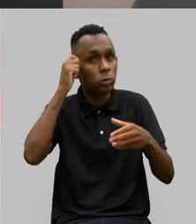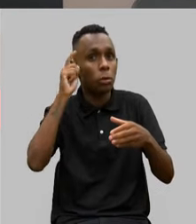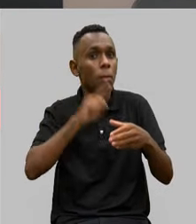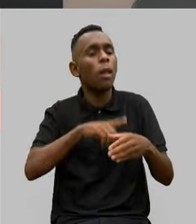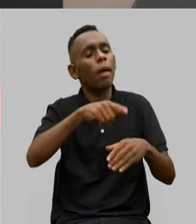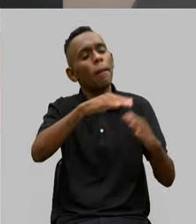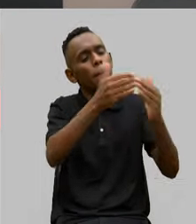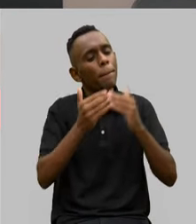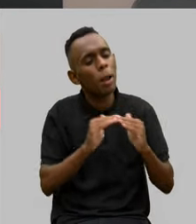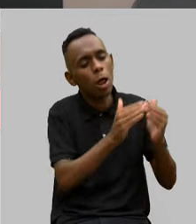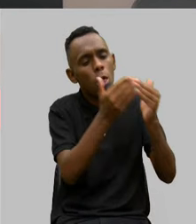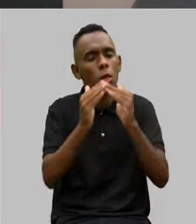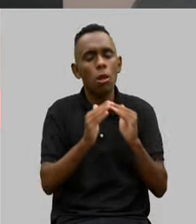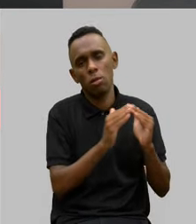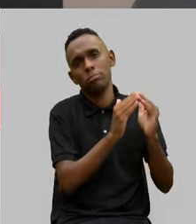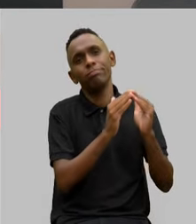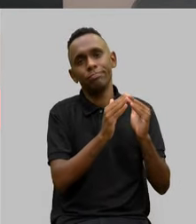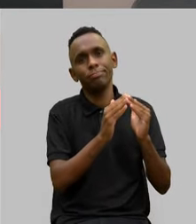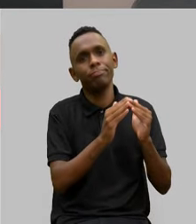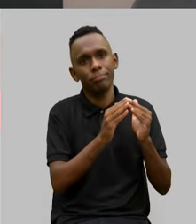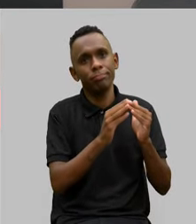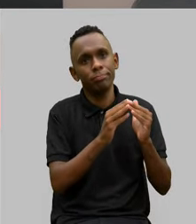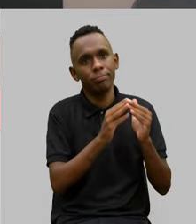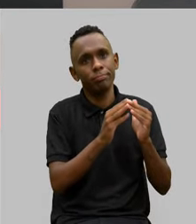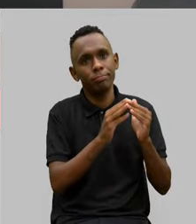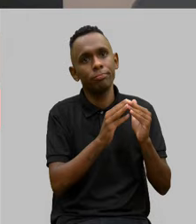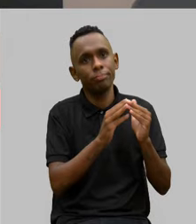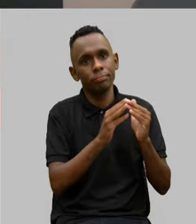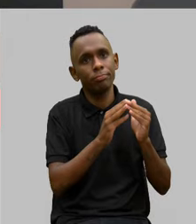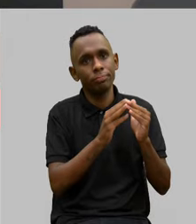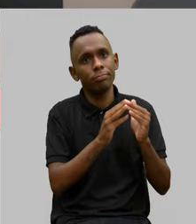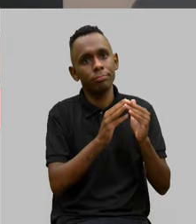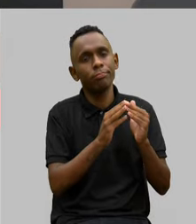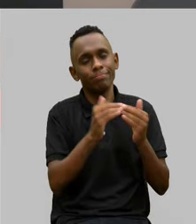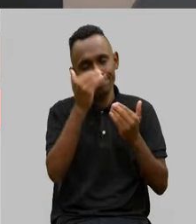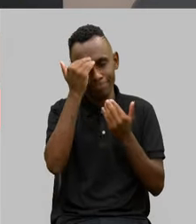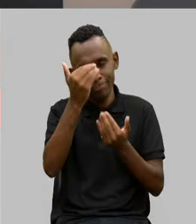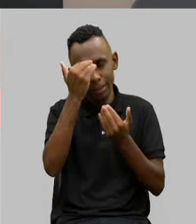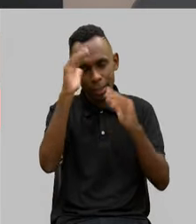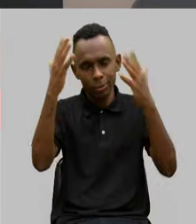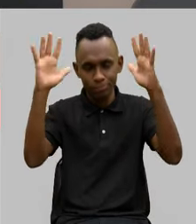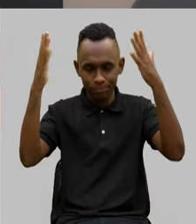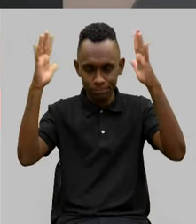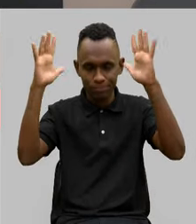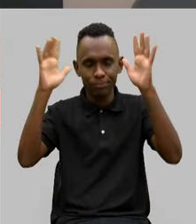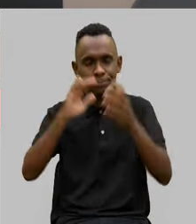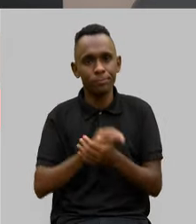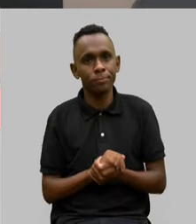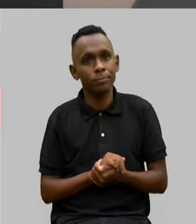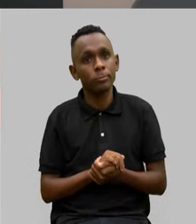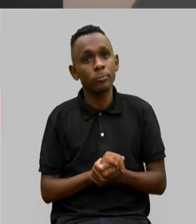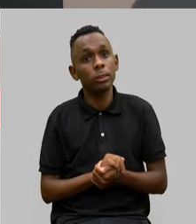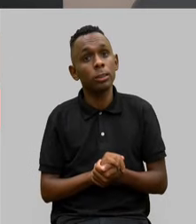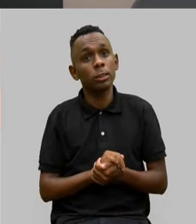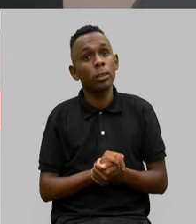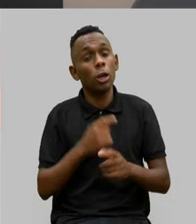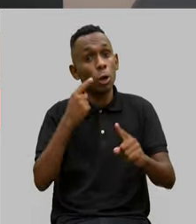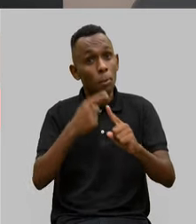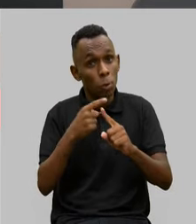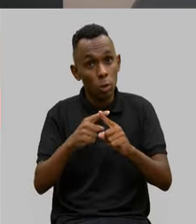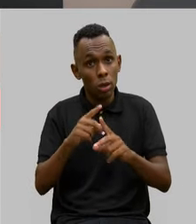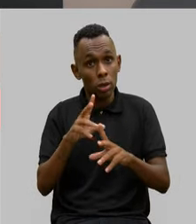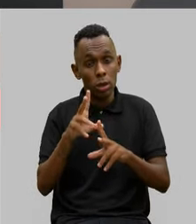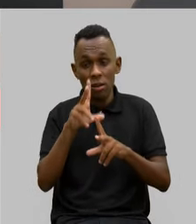áreas periféricas porque aí muito obrigado porque aí a força do